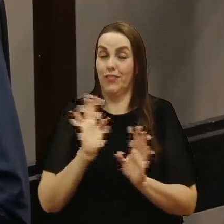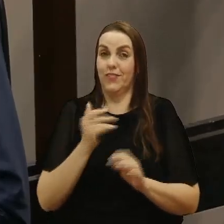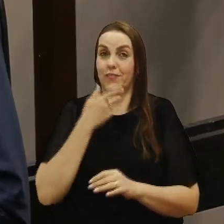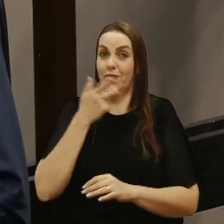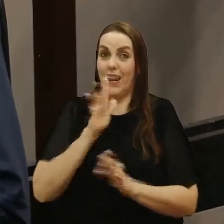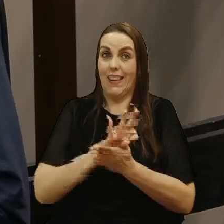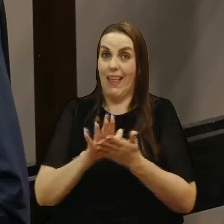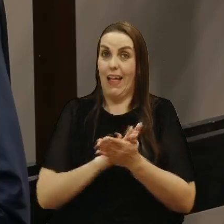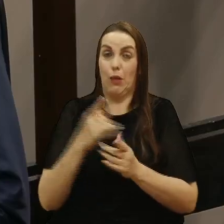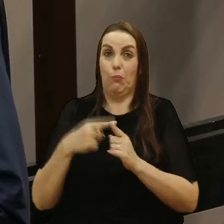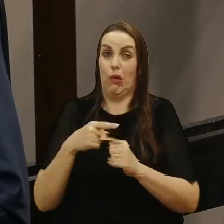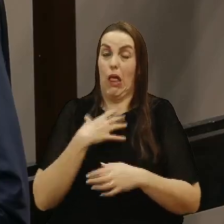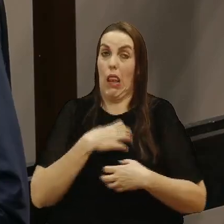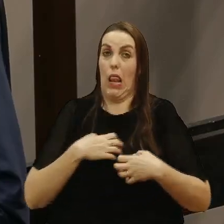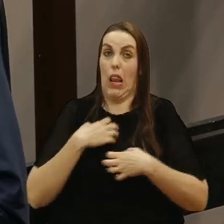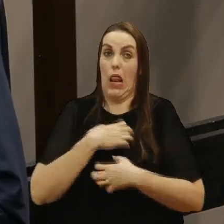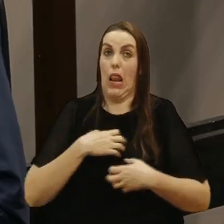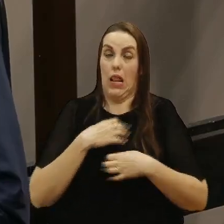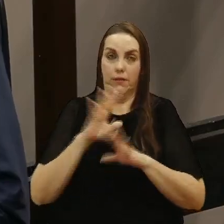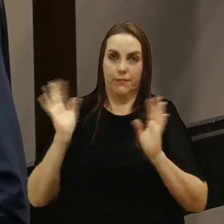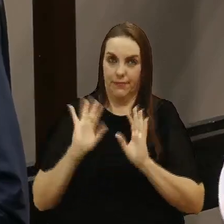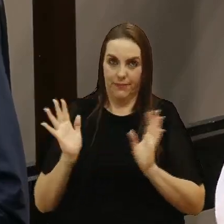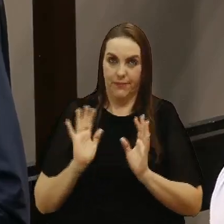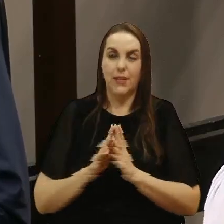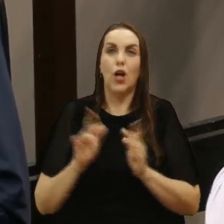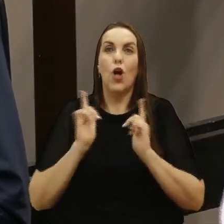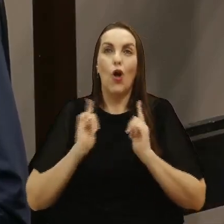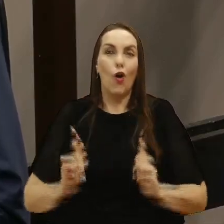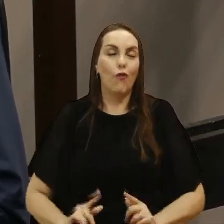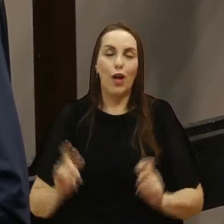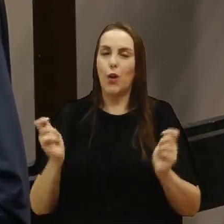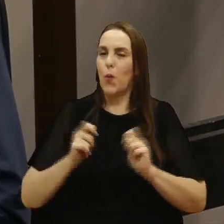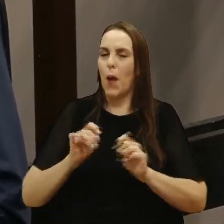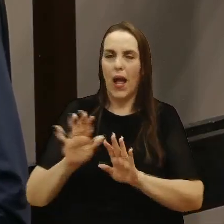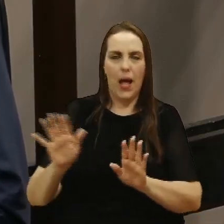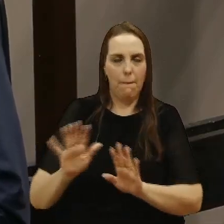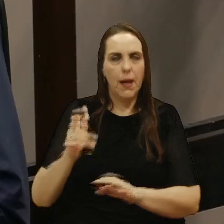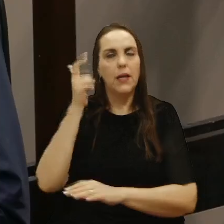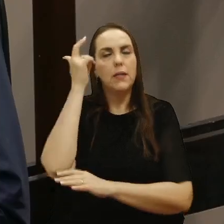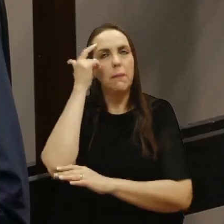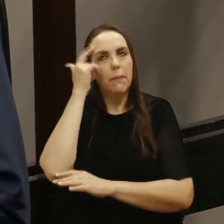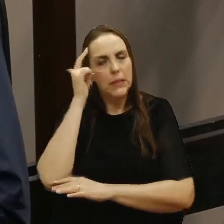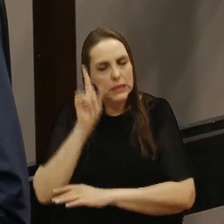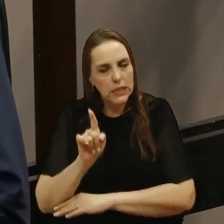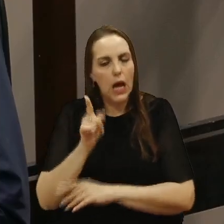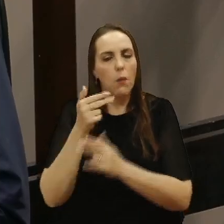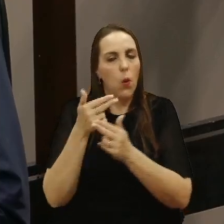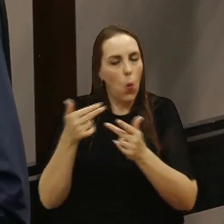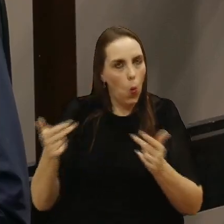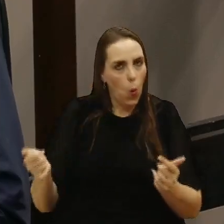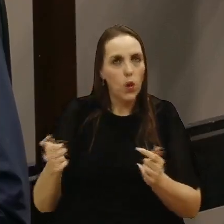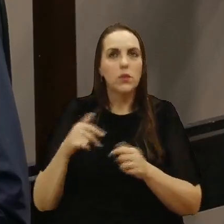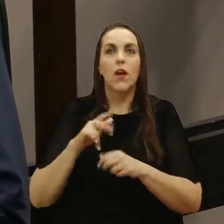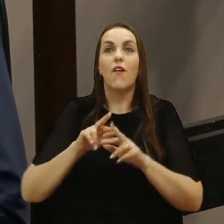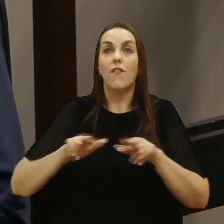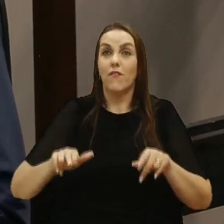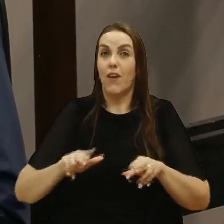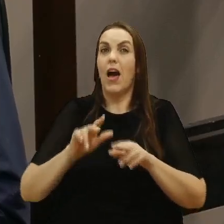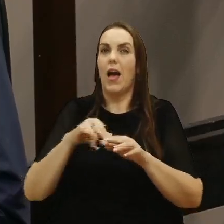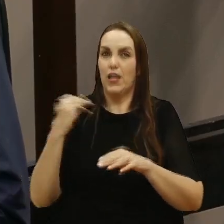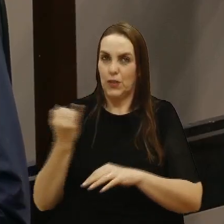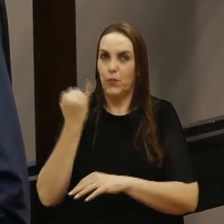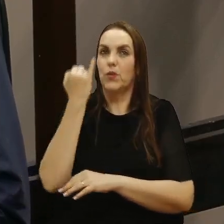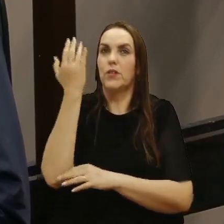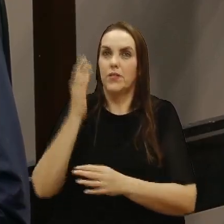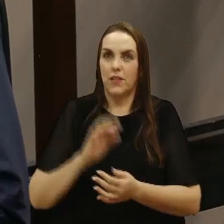governo incapaz, limitado, né? Então esse governo acho deveria repensar algumas coisas. Como o senhor bem falou, vários projetos importantes não andam, mas o retrabalho e